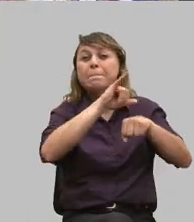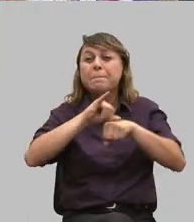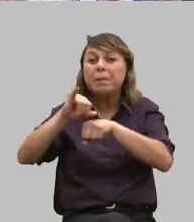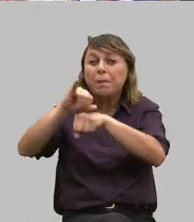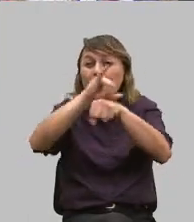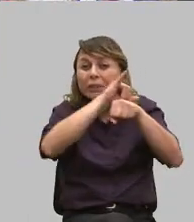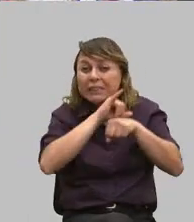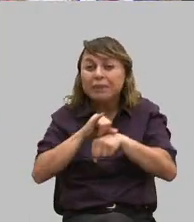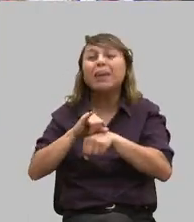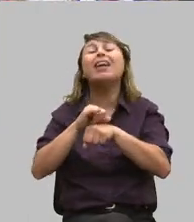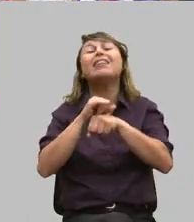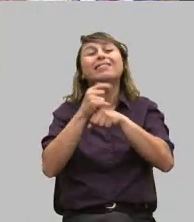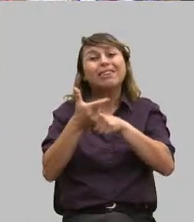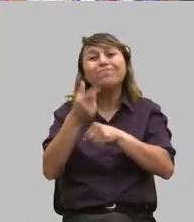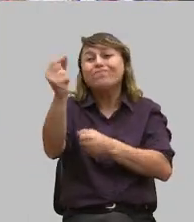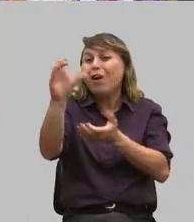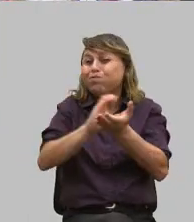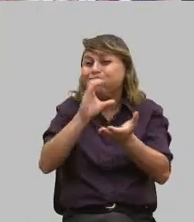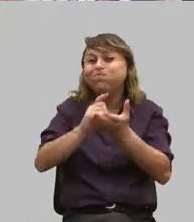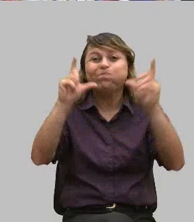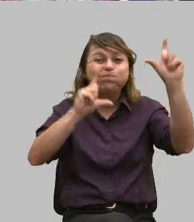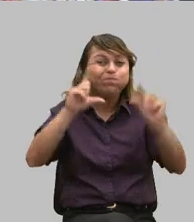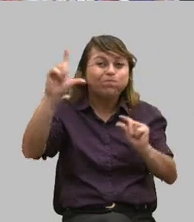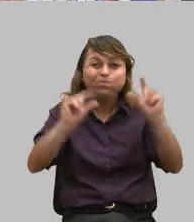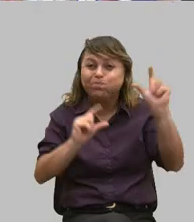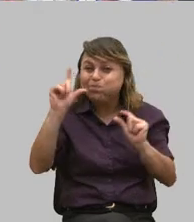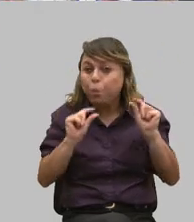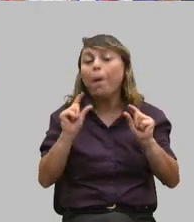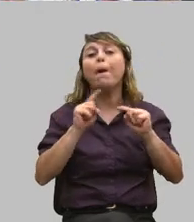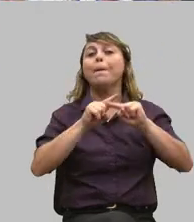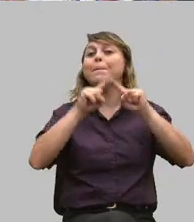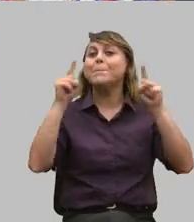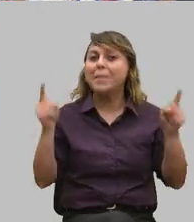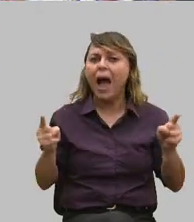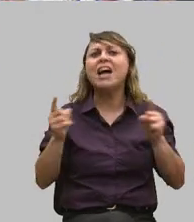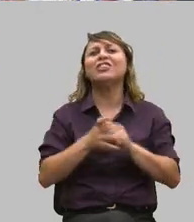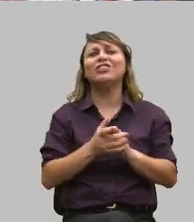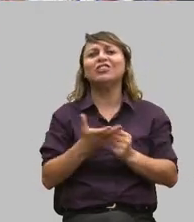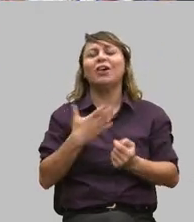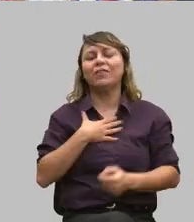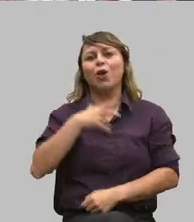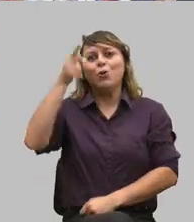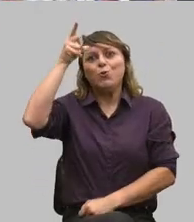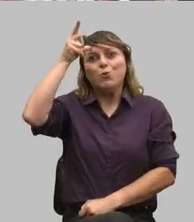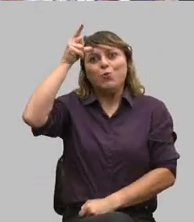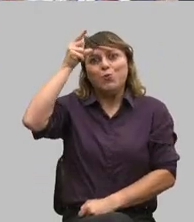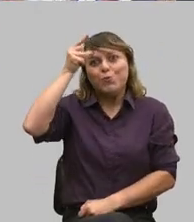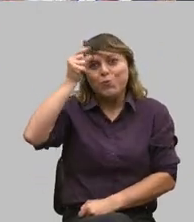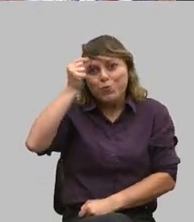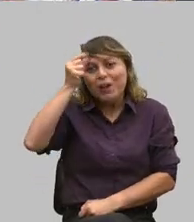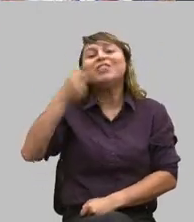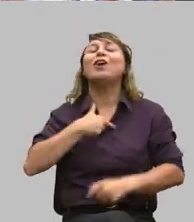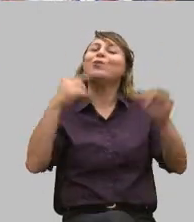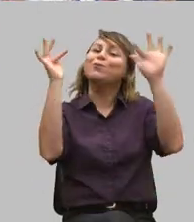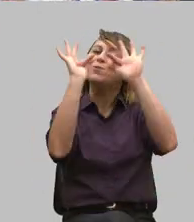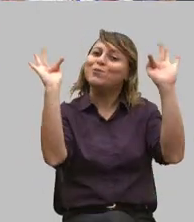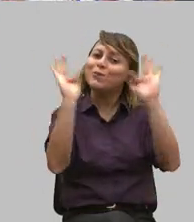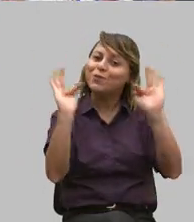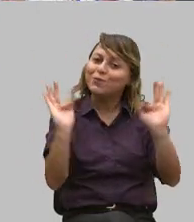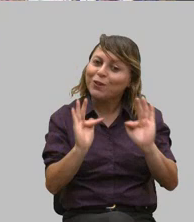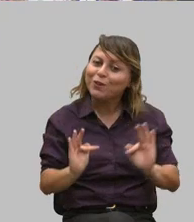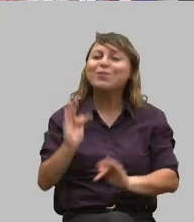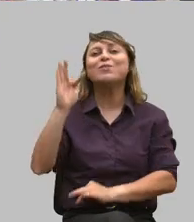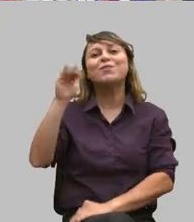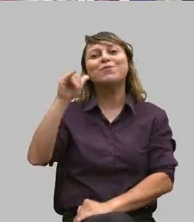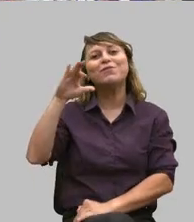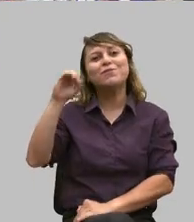quantidade muito pequena irrisória para acontecer mas já fiquei equil liviar e já estou feliz que o Fábio já